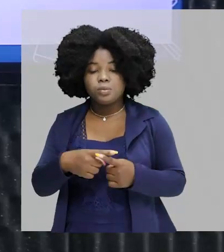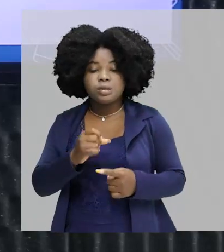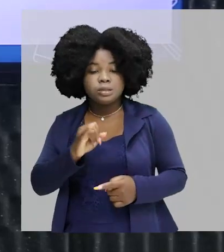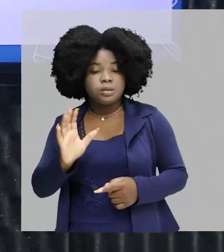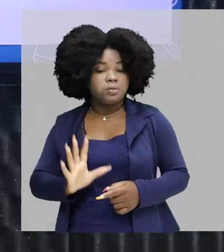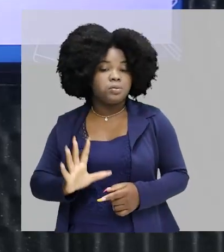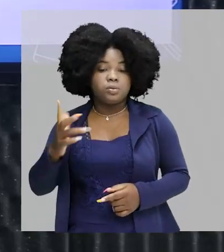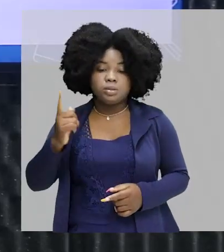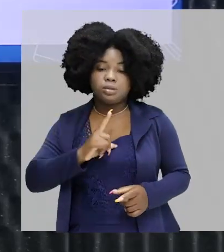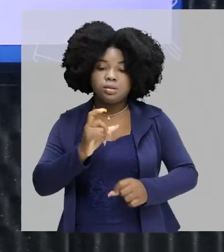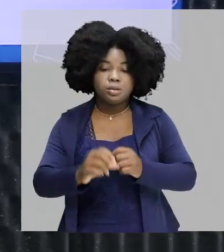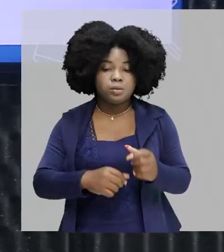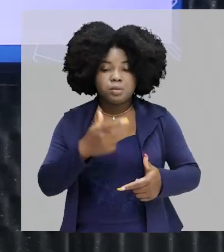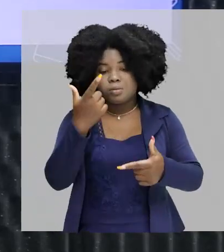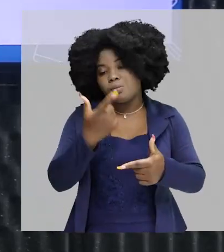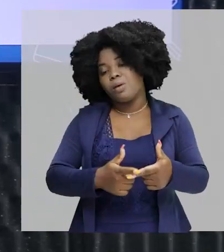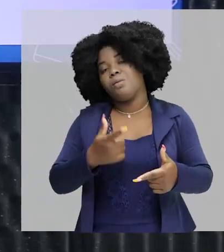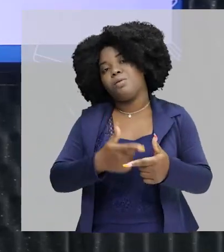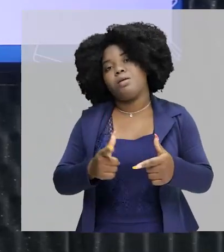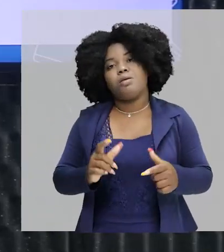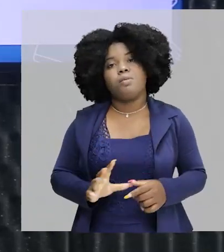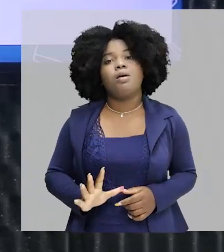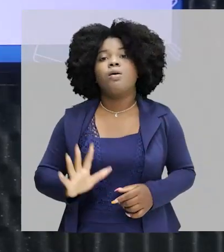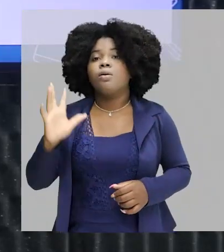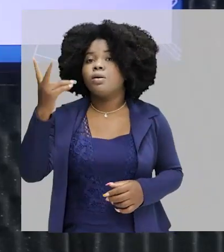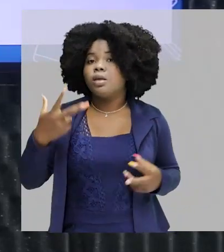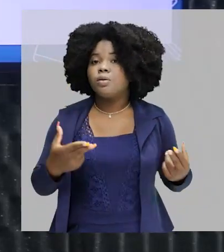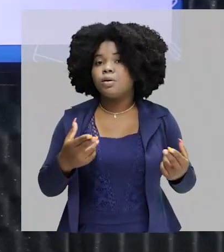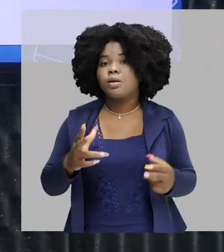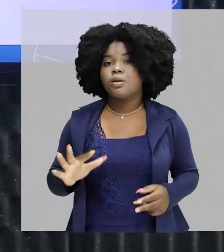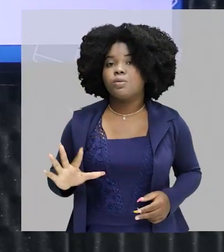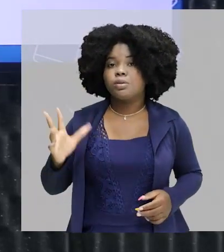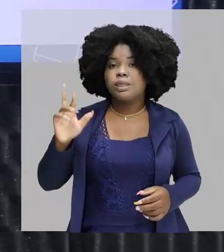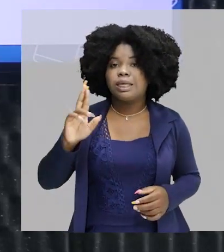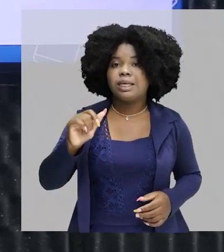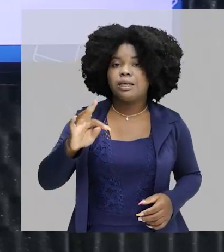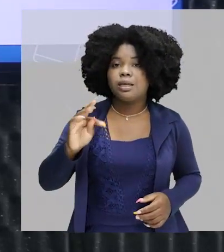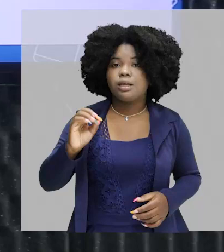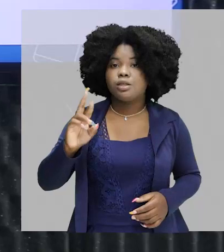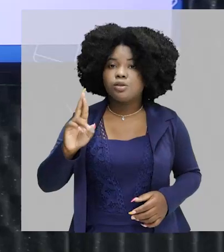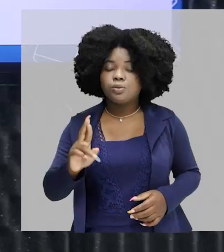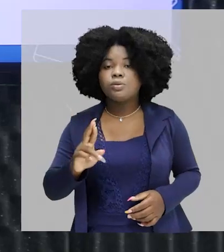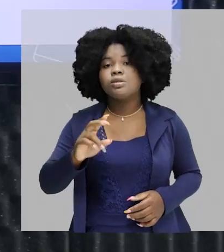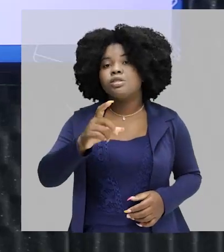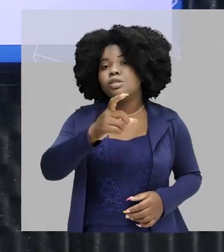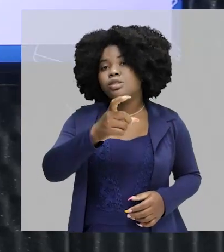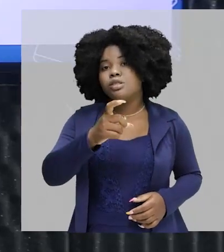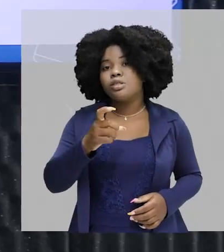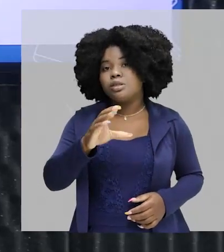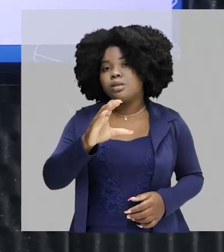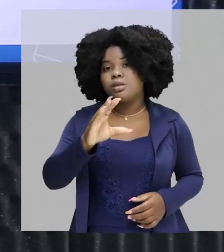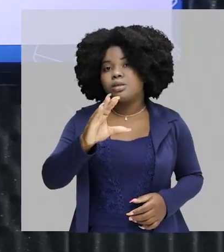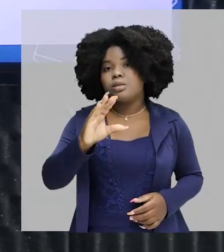um acidente nuclear, como aconteceu com o reator de Chernobyl. Ali houve